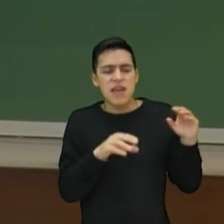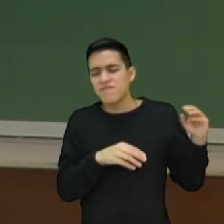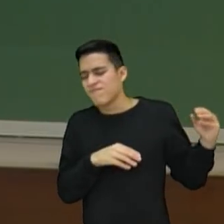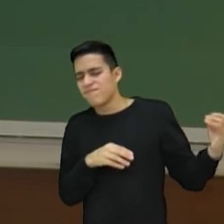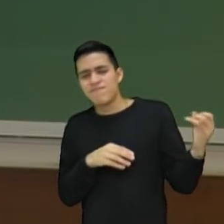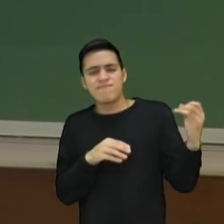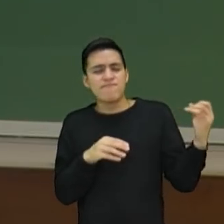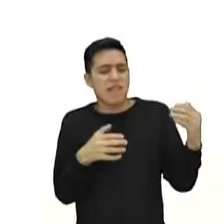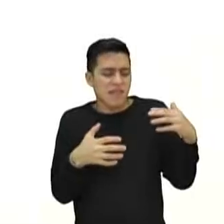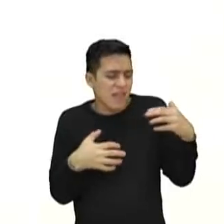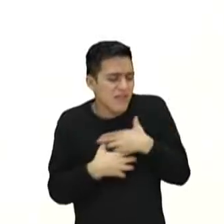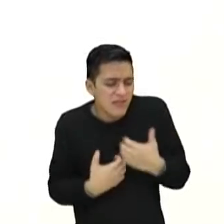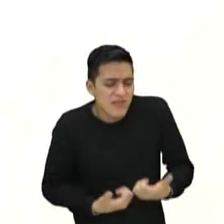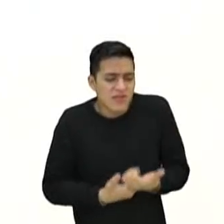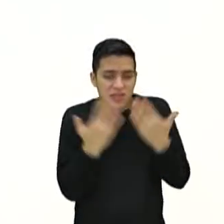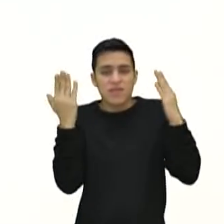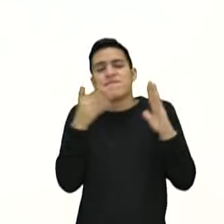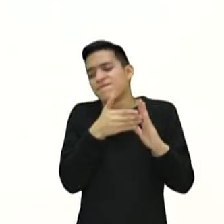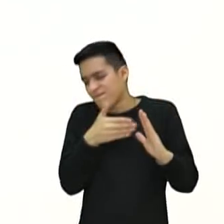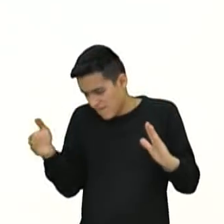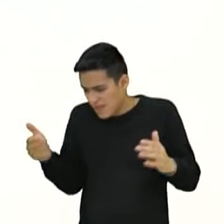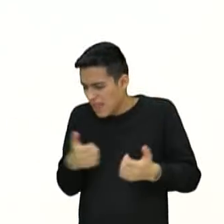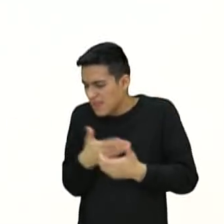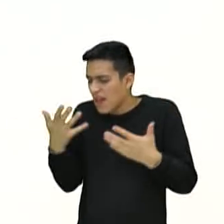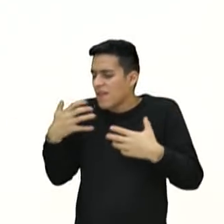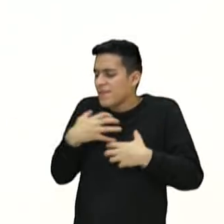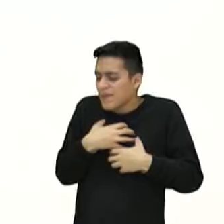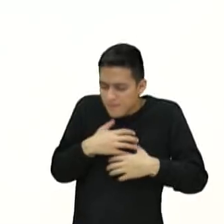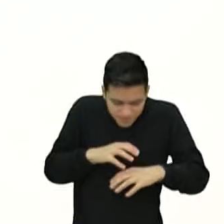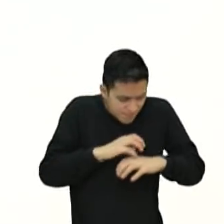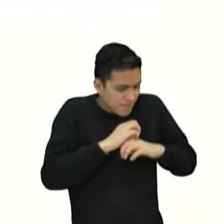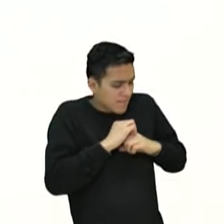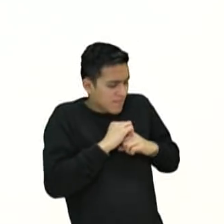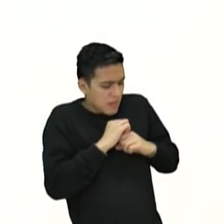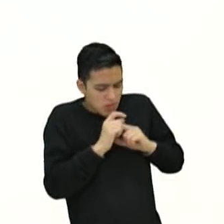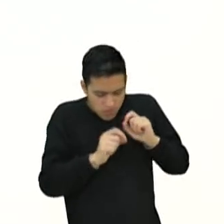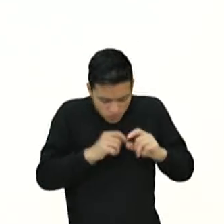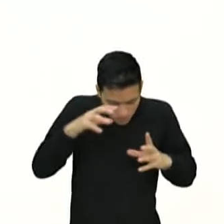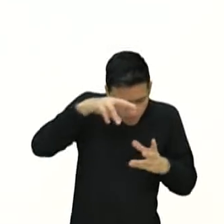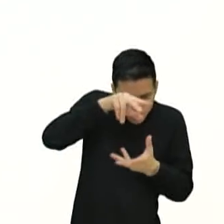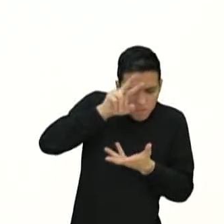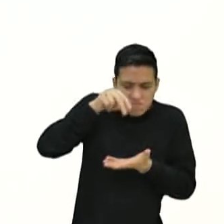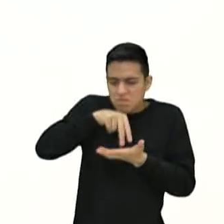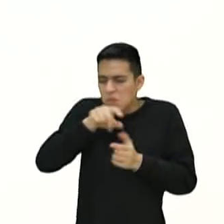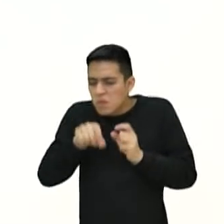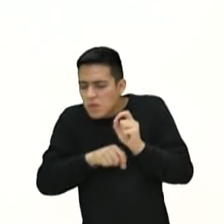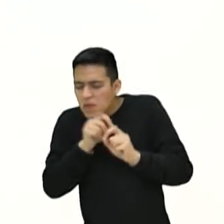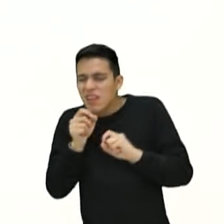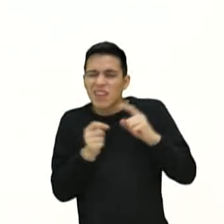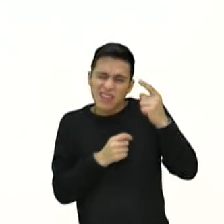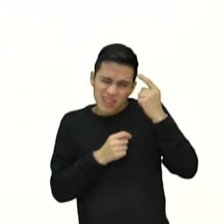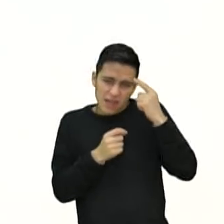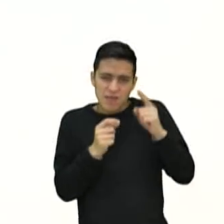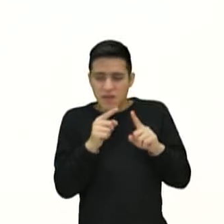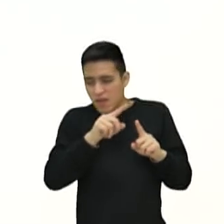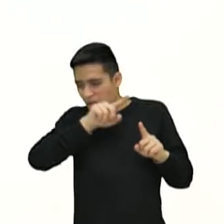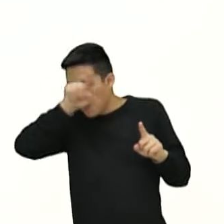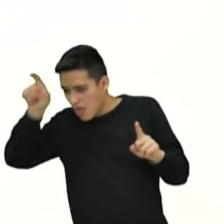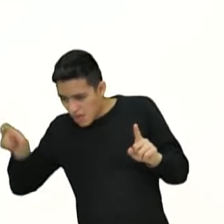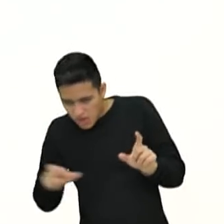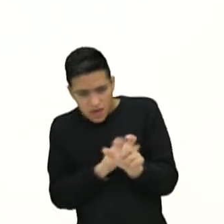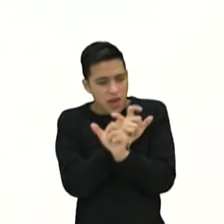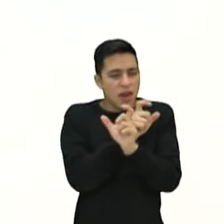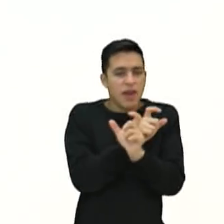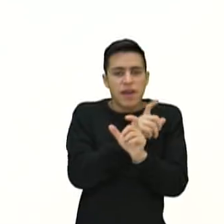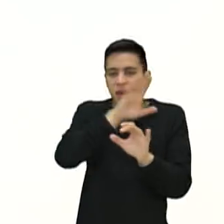prossegue, é dar sentido ao nosso estar no mundo. Sentido? Que sentido? O sentido que ele falou aqui. Então ele resgata, ele busca o que está